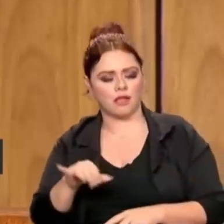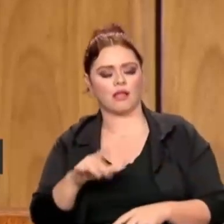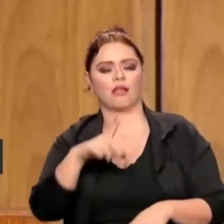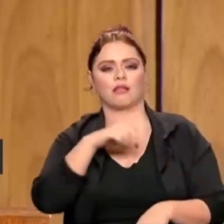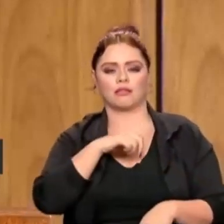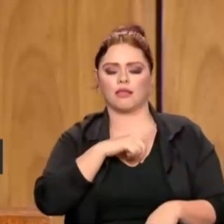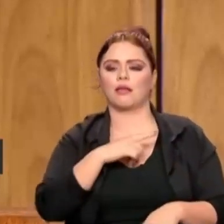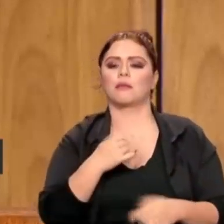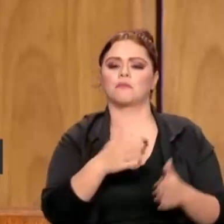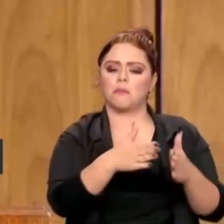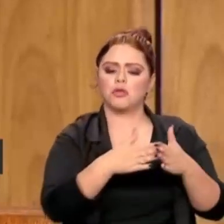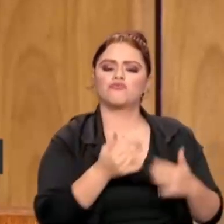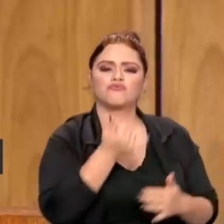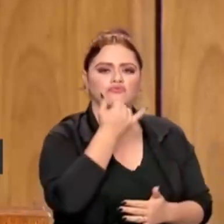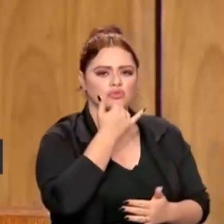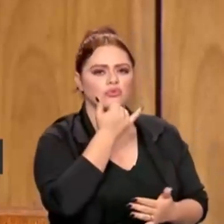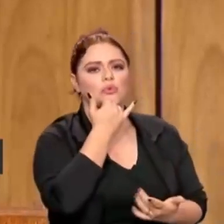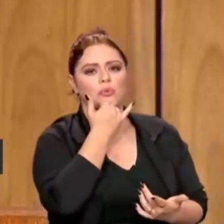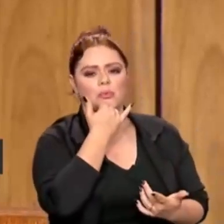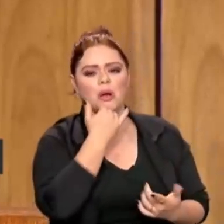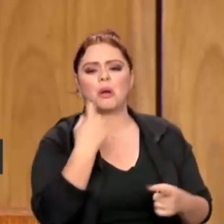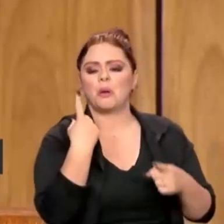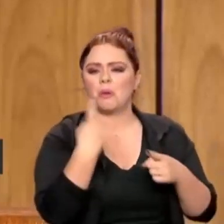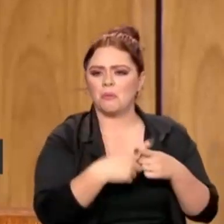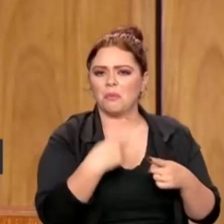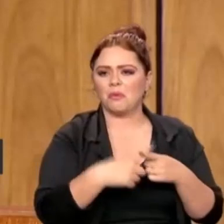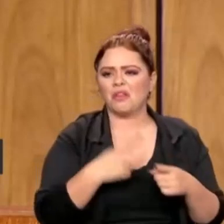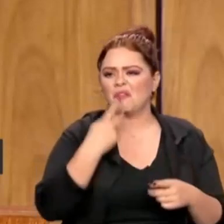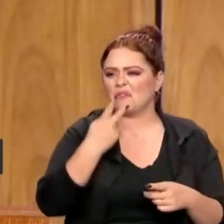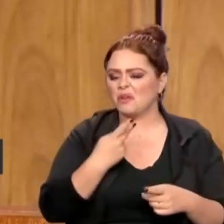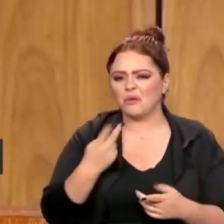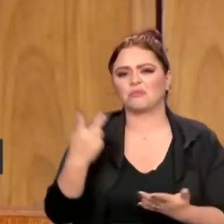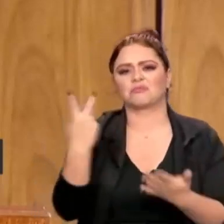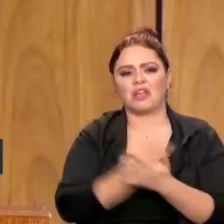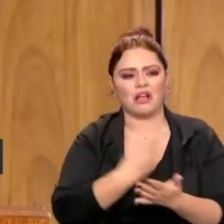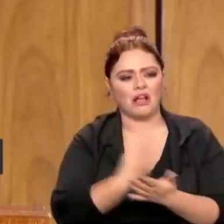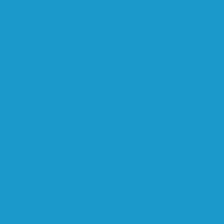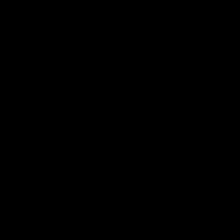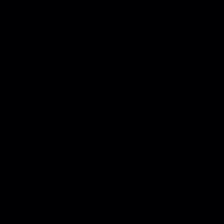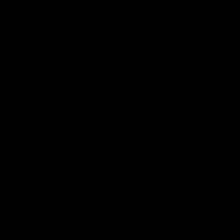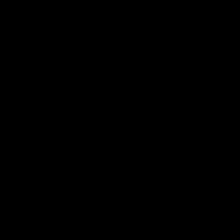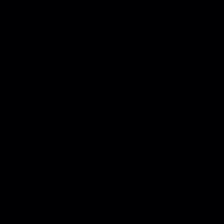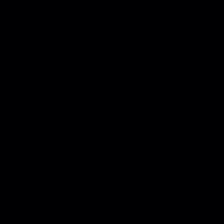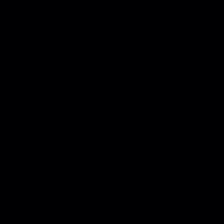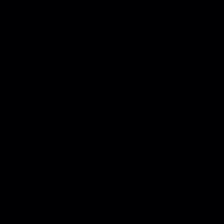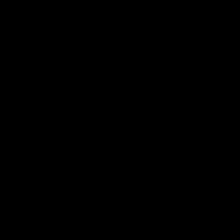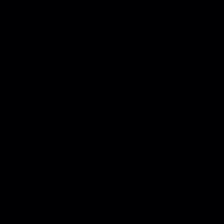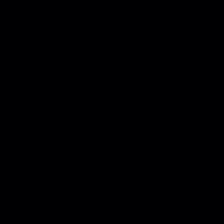pedir desculpa pelo estrago que eles fizeram na Venezuela.